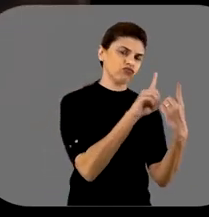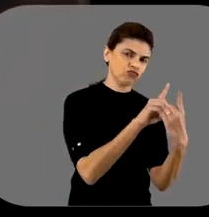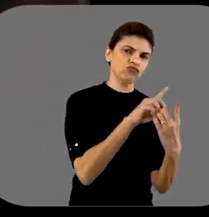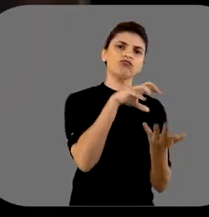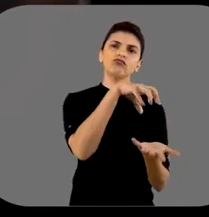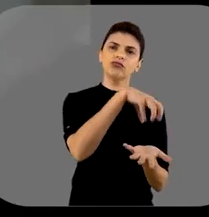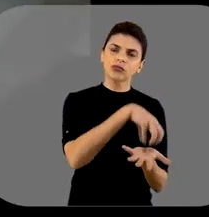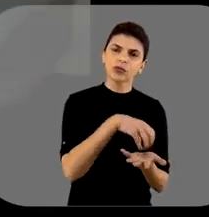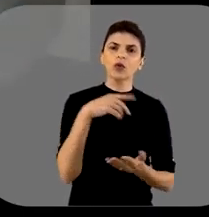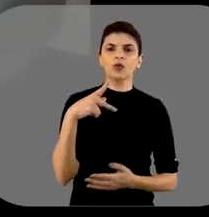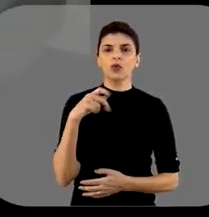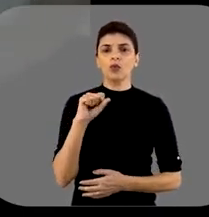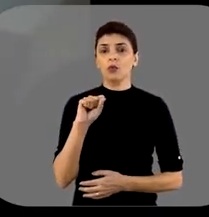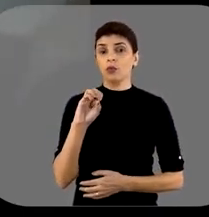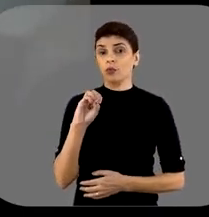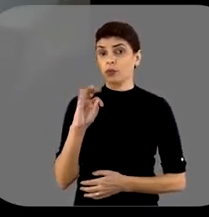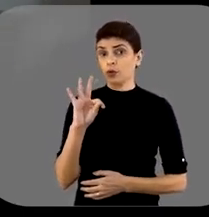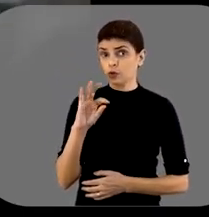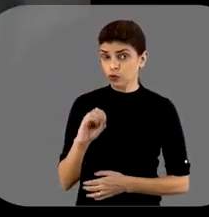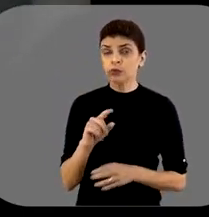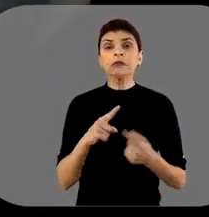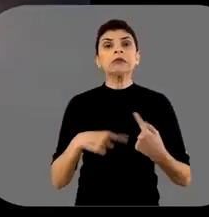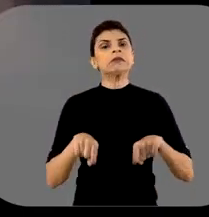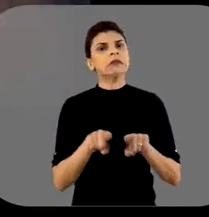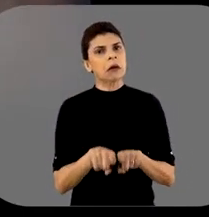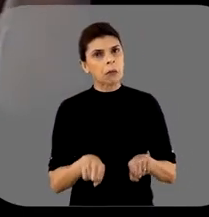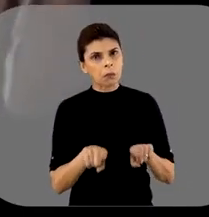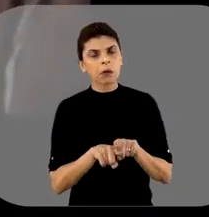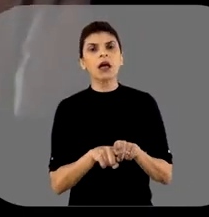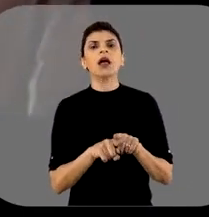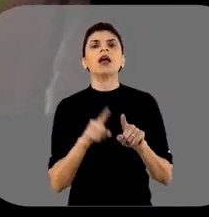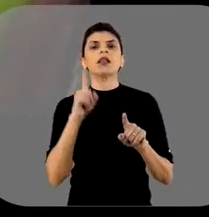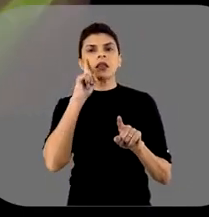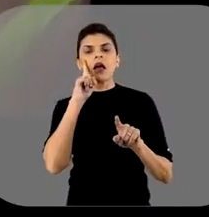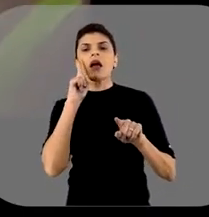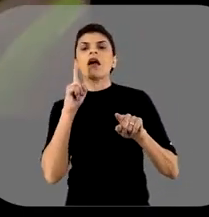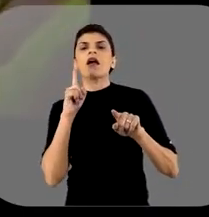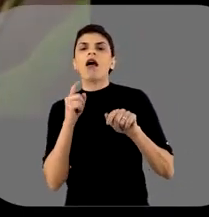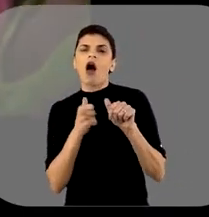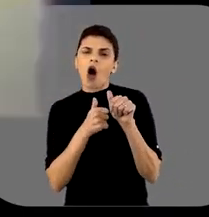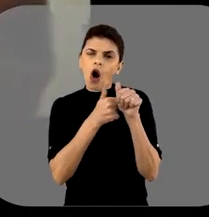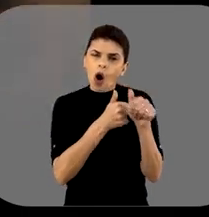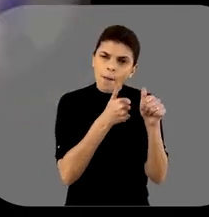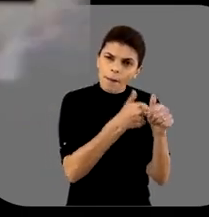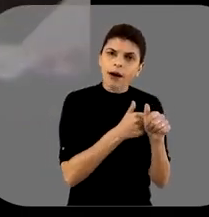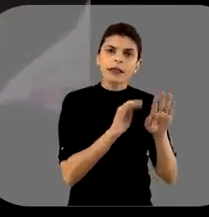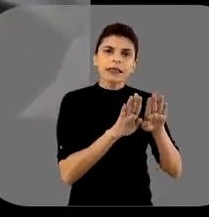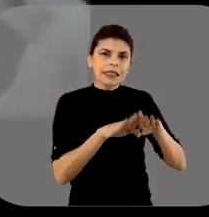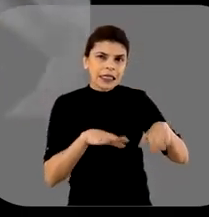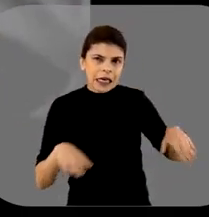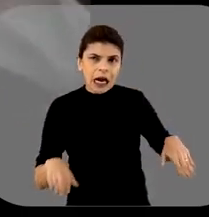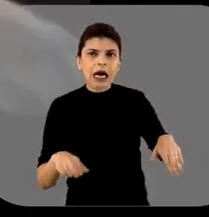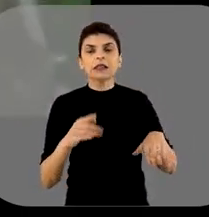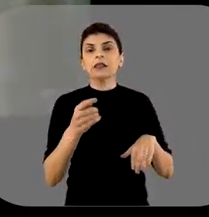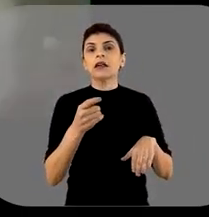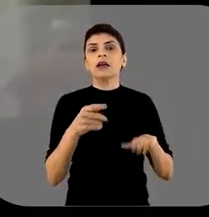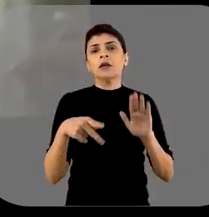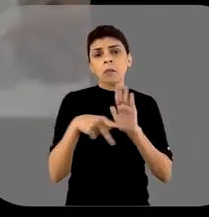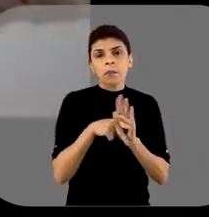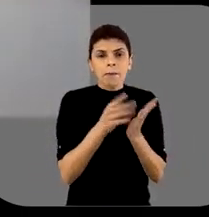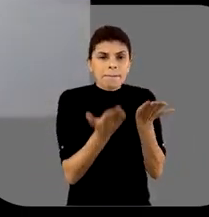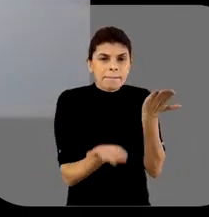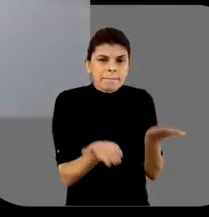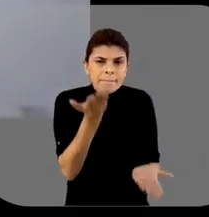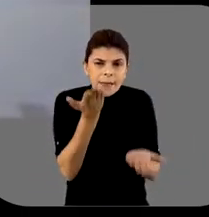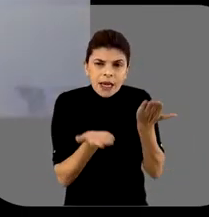atendimentos no posto de saúde, tem acompanhamento das crianças também, sobre a medir